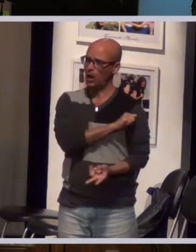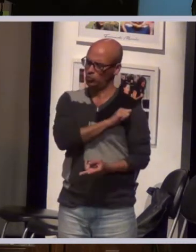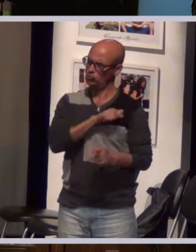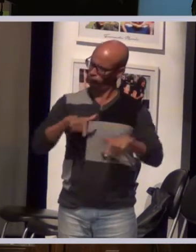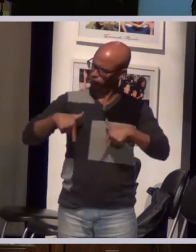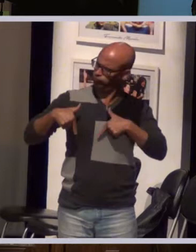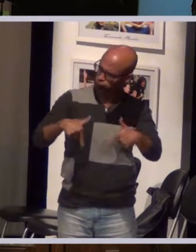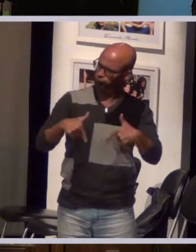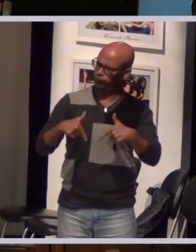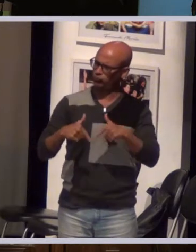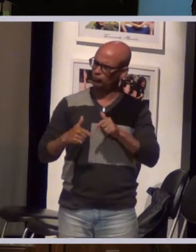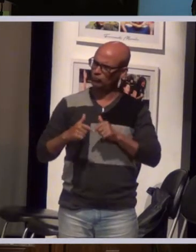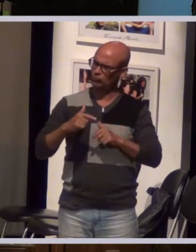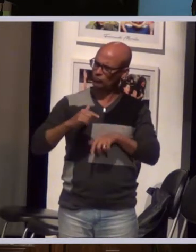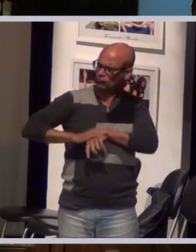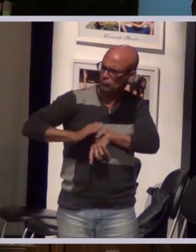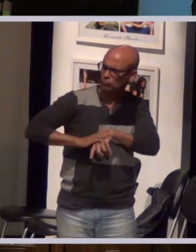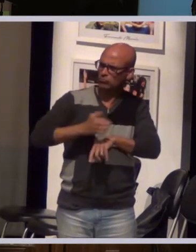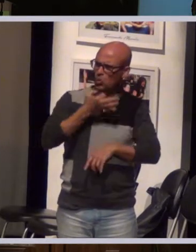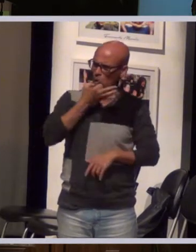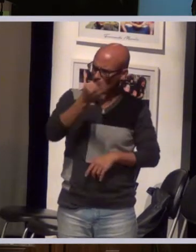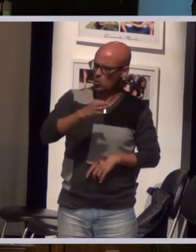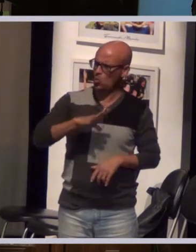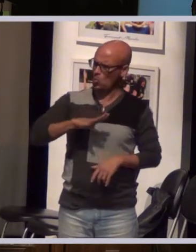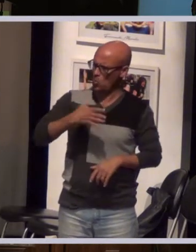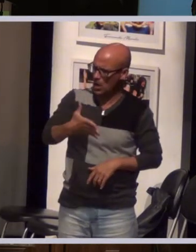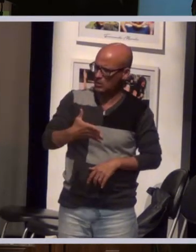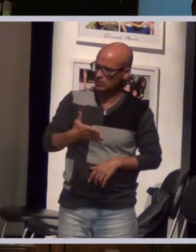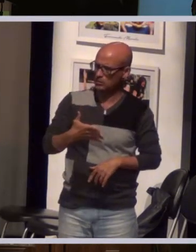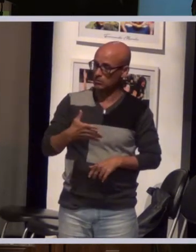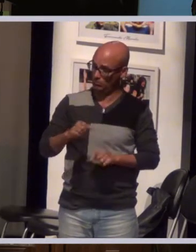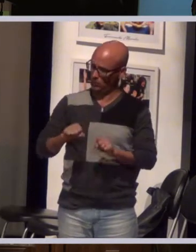ativos, críticos, corajosos e seguros?